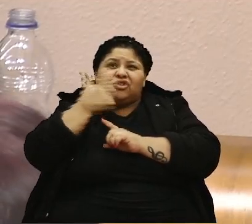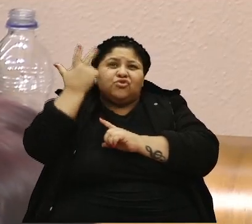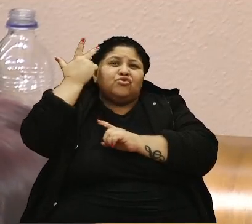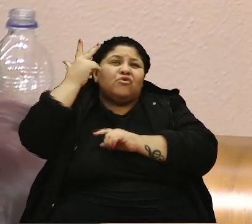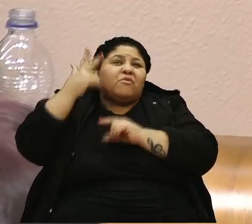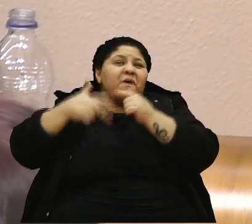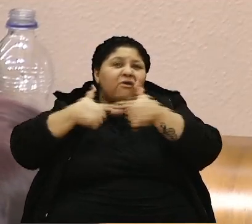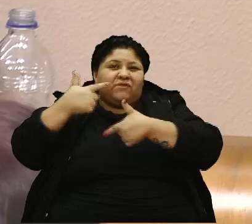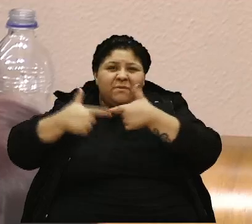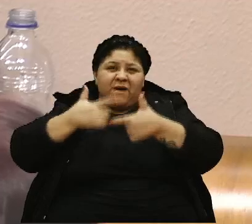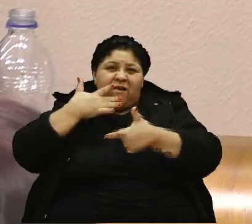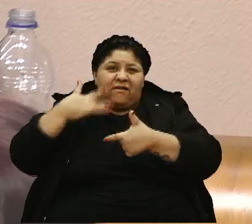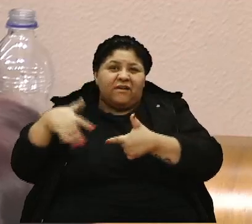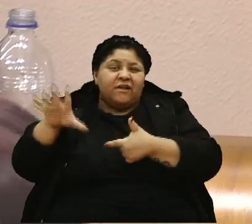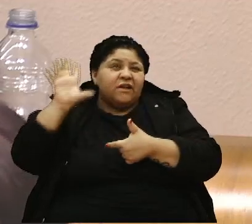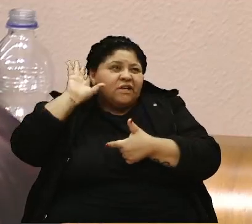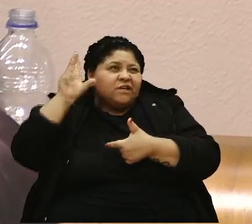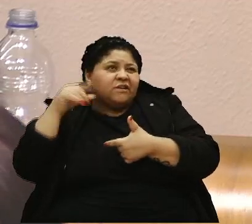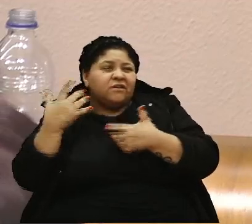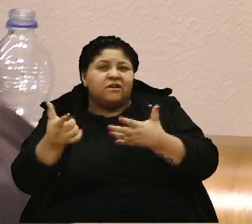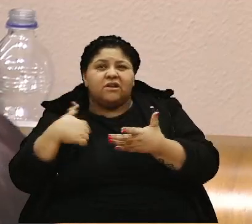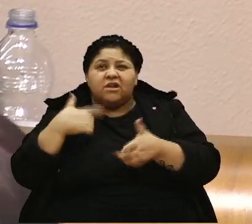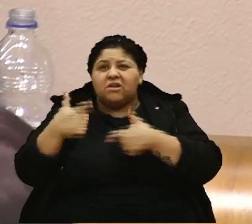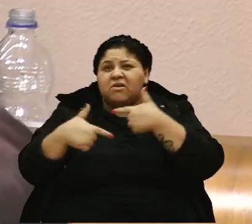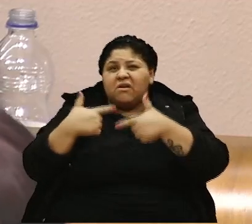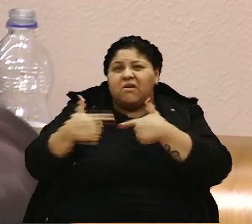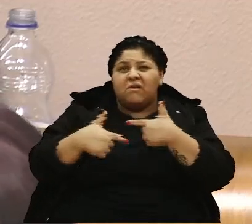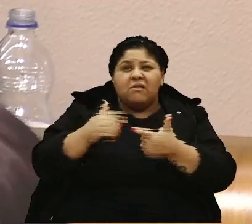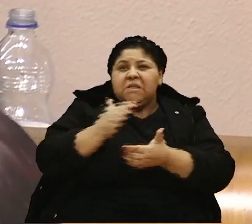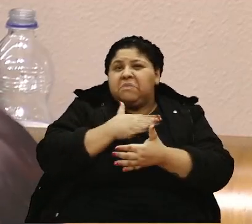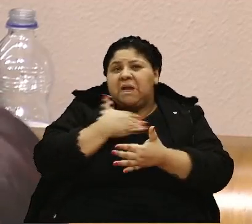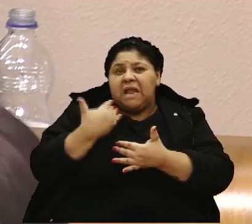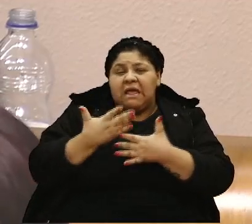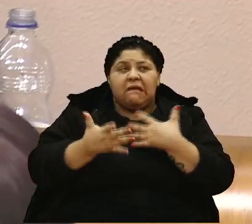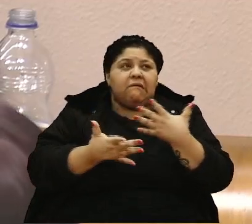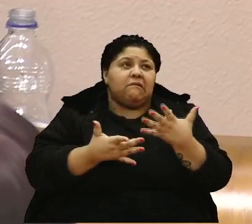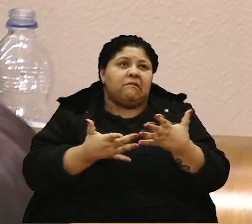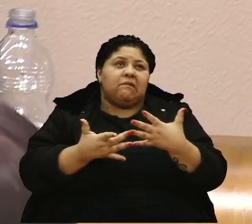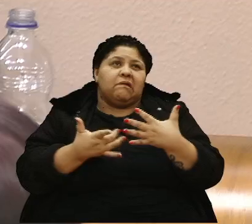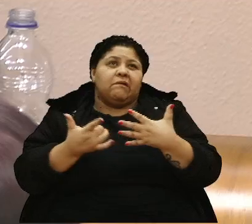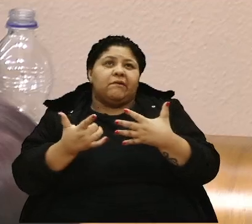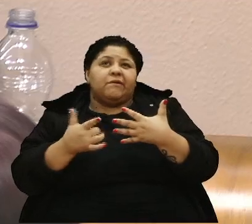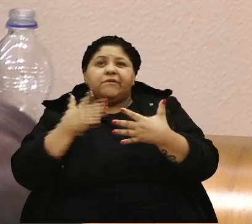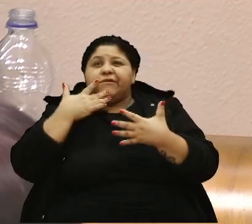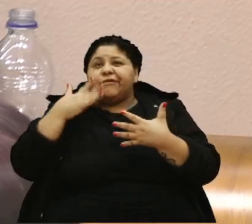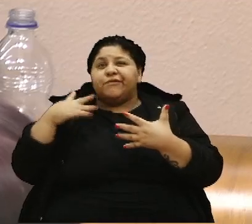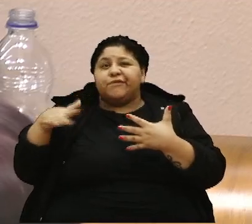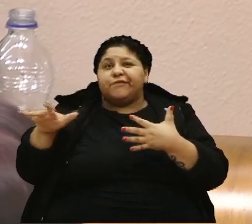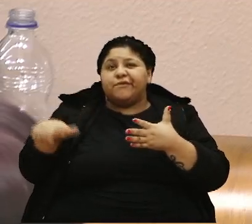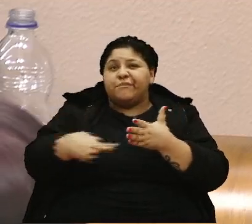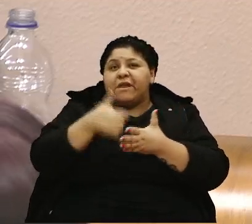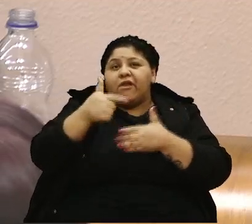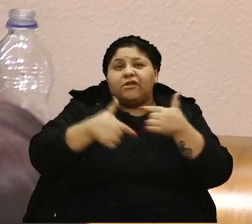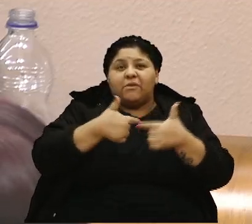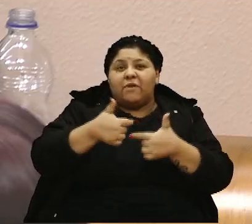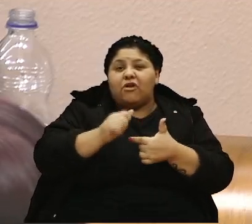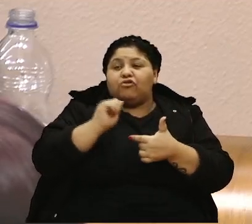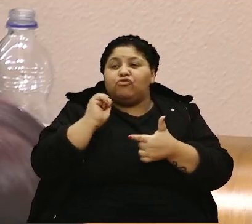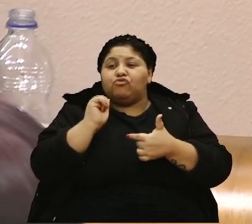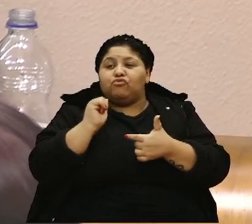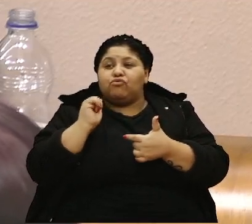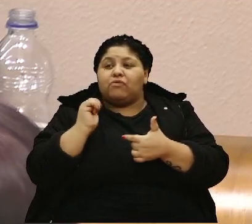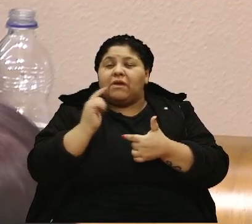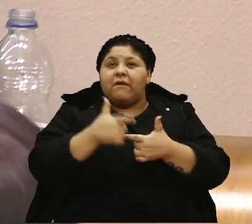trabalho infantil. Às vezes a gente ouve, né? Eu trabalhei, não morri. As crianças, né? Melhor trabalhar do que ficar sem